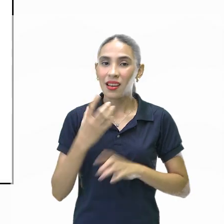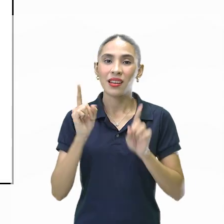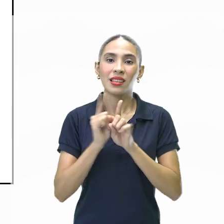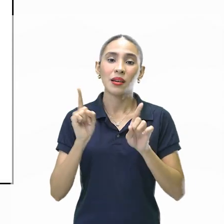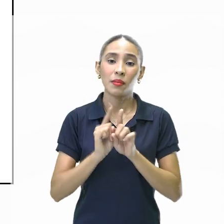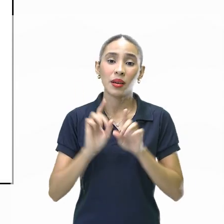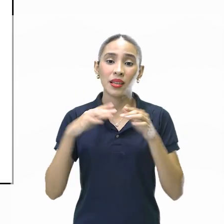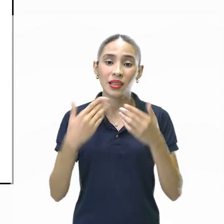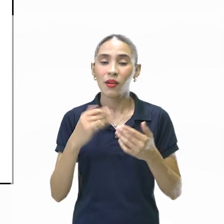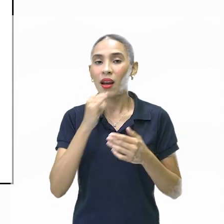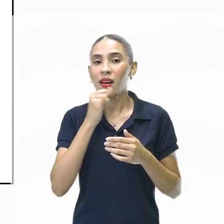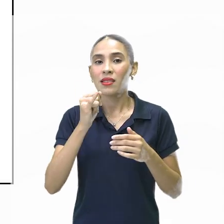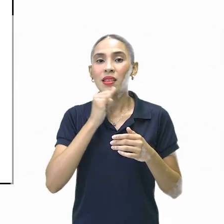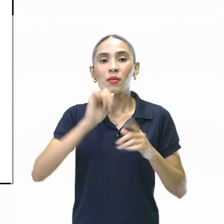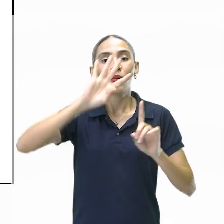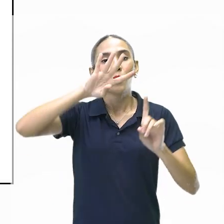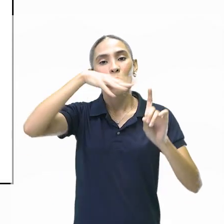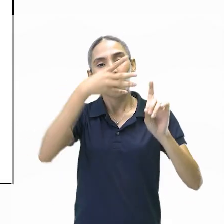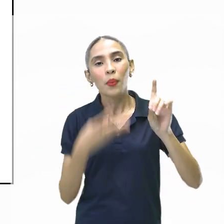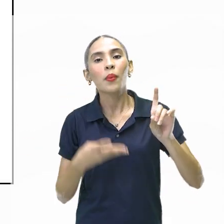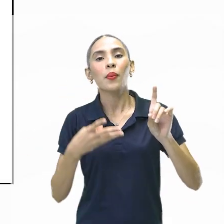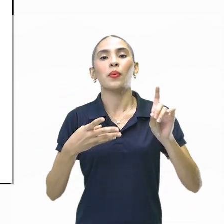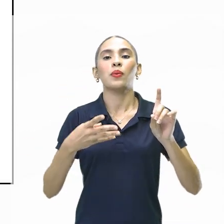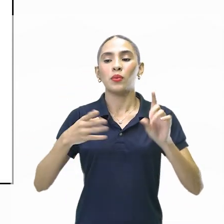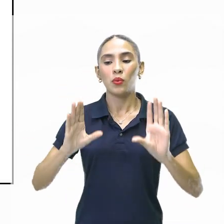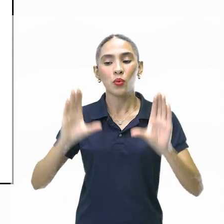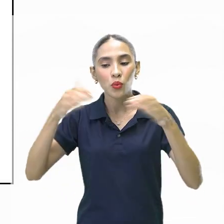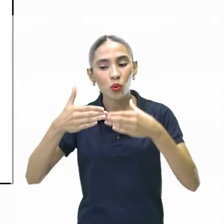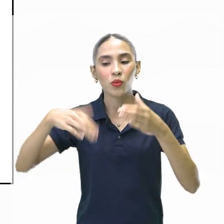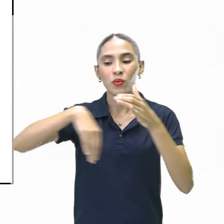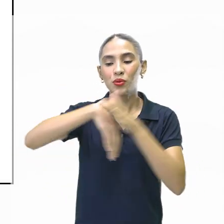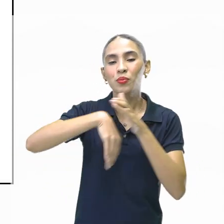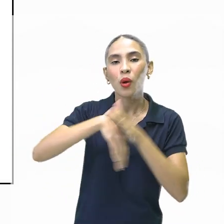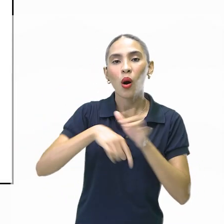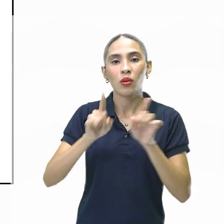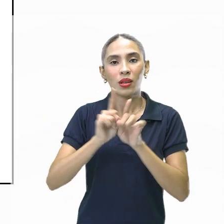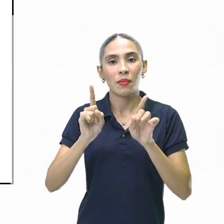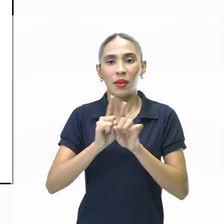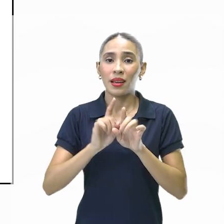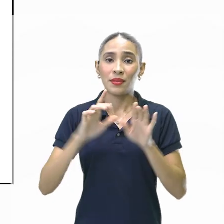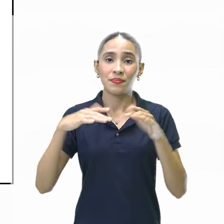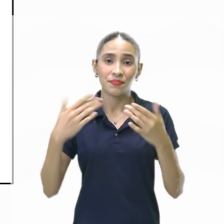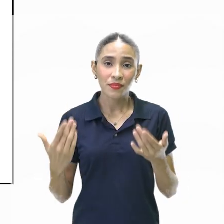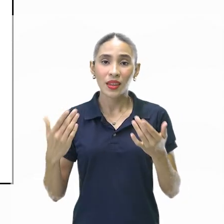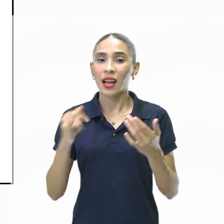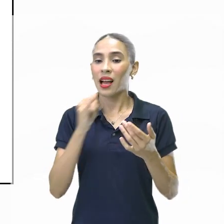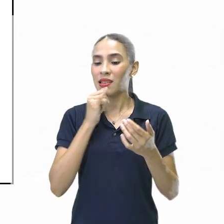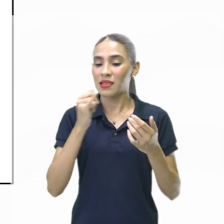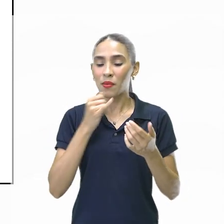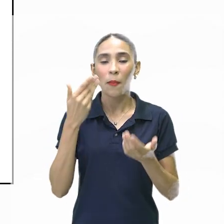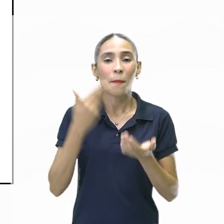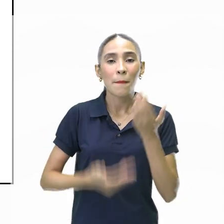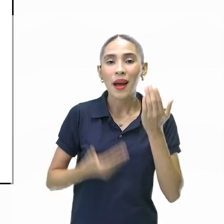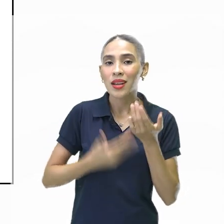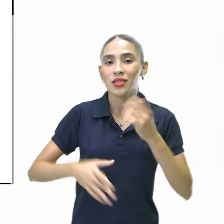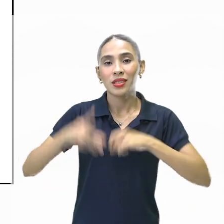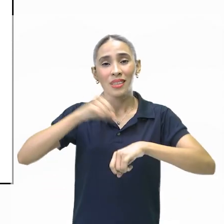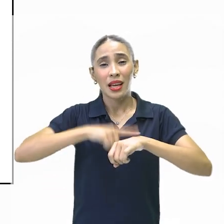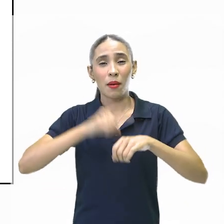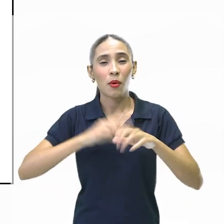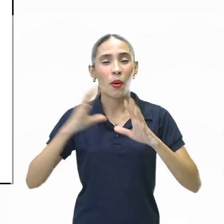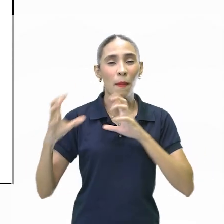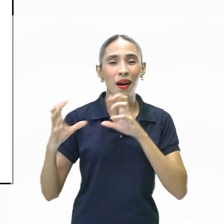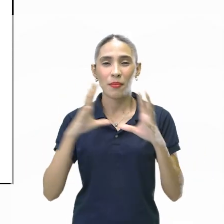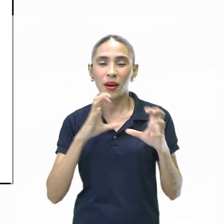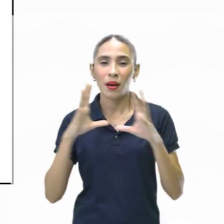estarem ali enaltecendo o seu clube, né, enaltecendo o seu time, ficam aí perdendo o seu tempo, brigando,